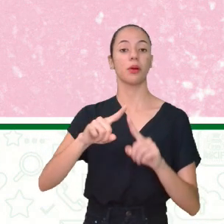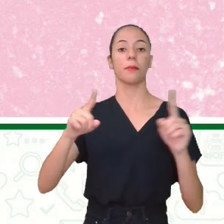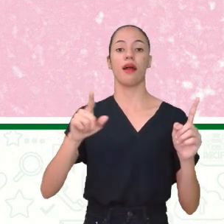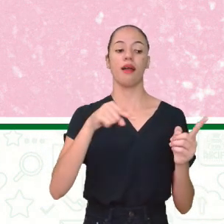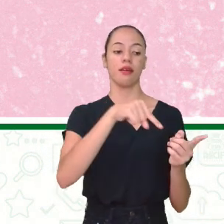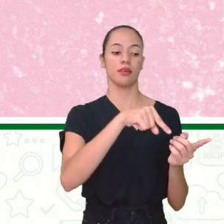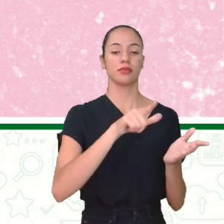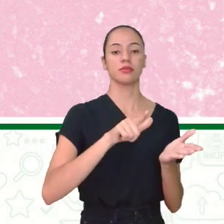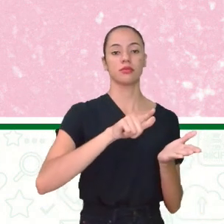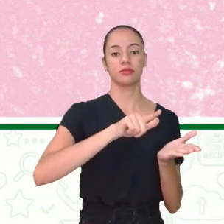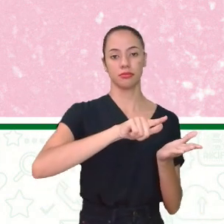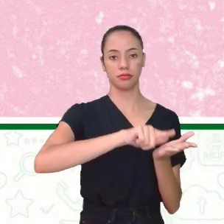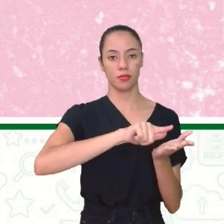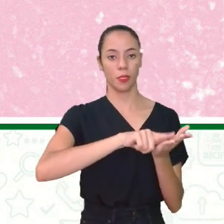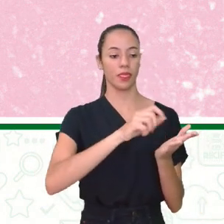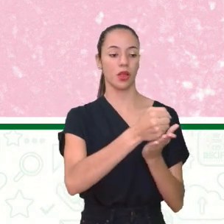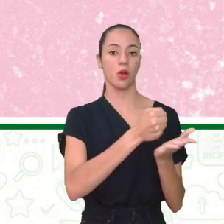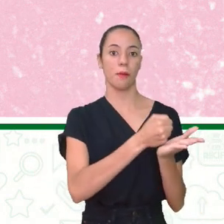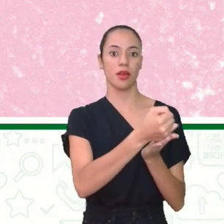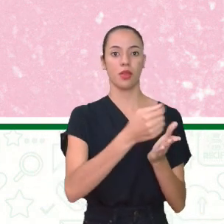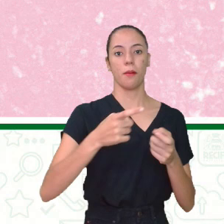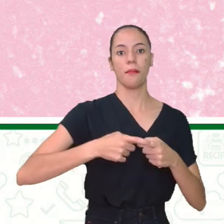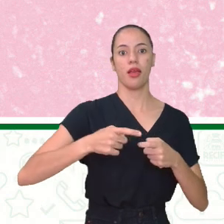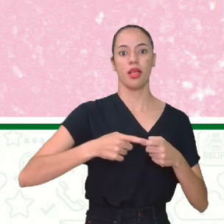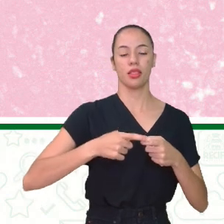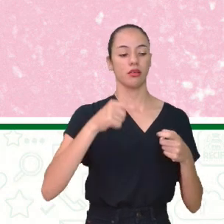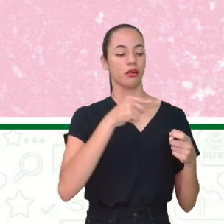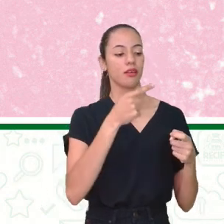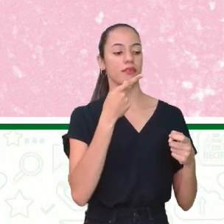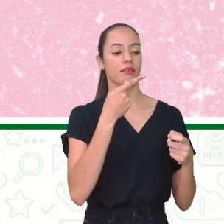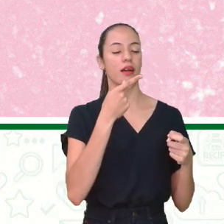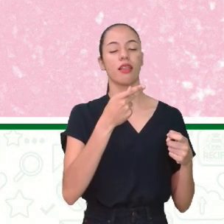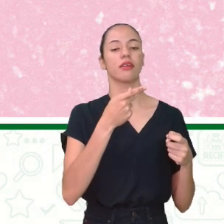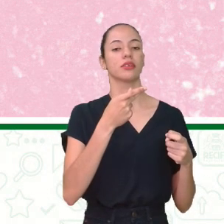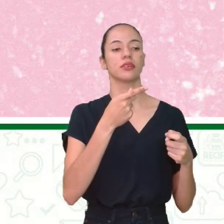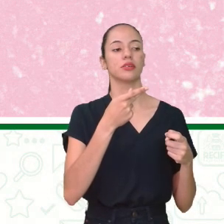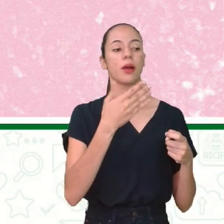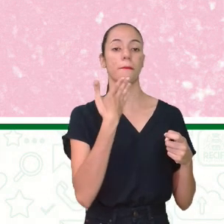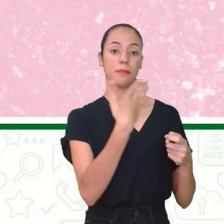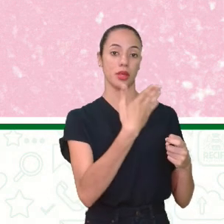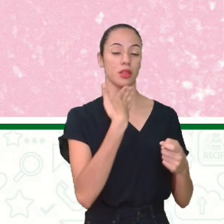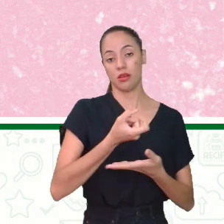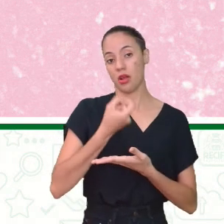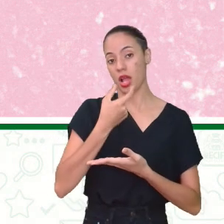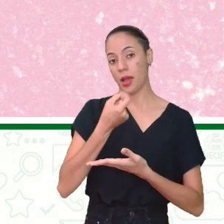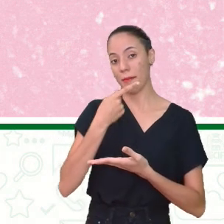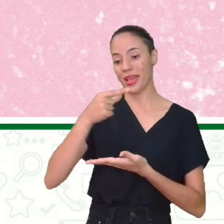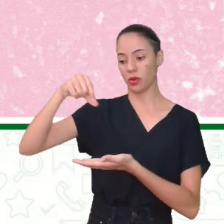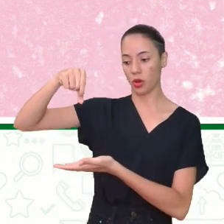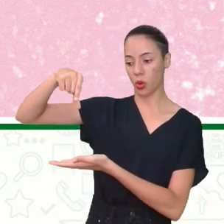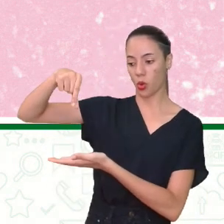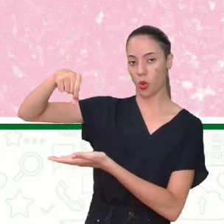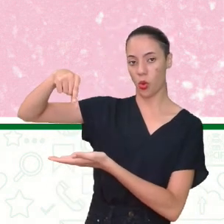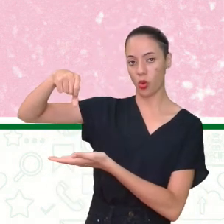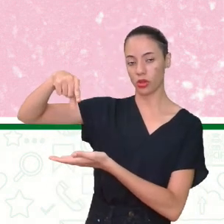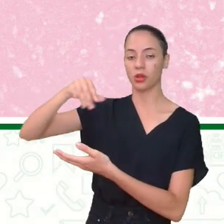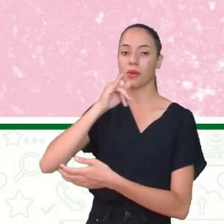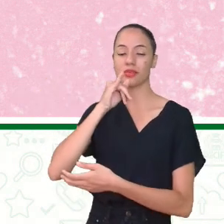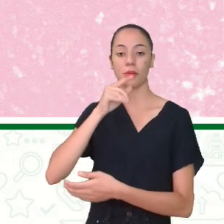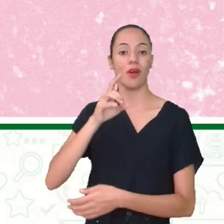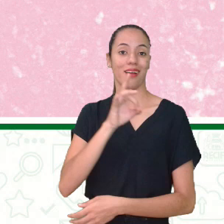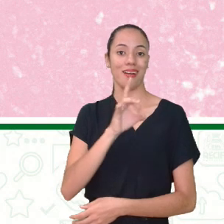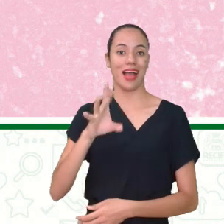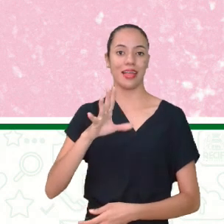prescreveu um remédio em gotas que era utilizado uma gota para cada quilo. Ou seja, eu